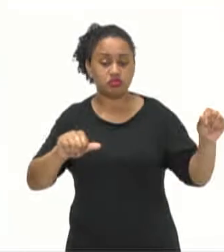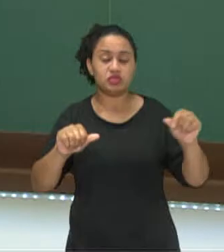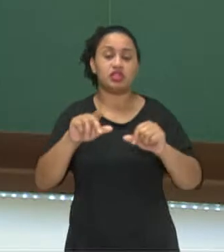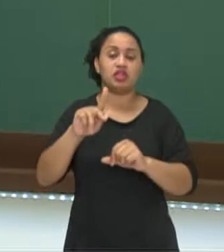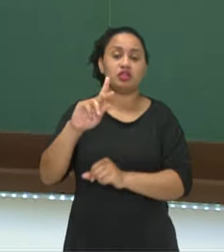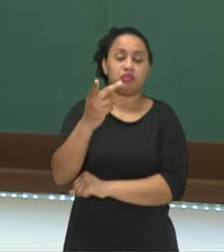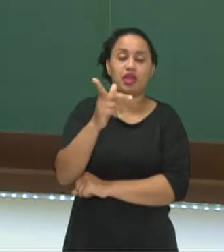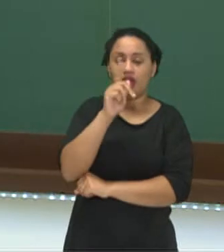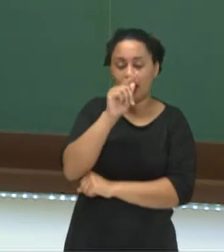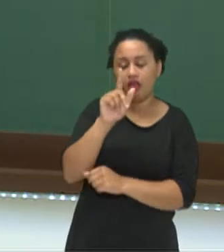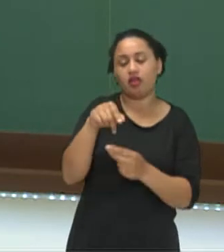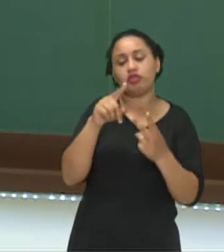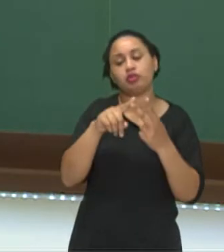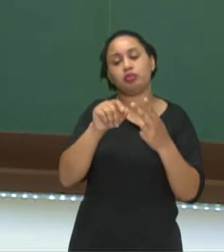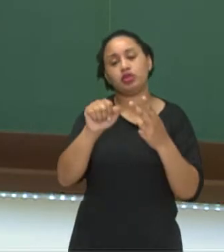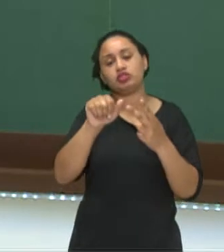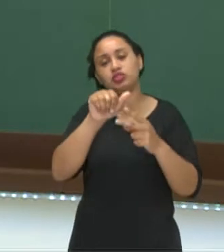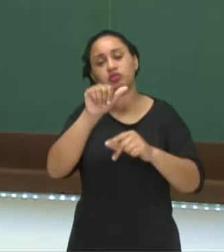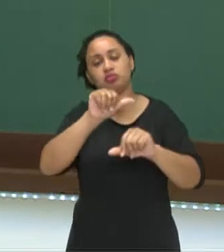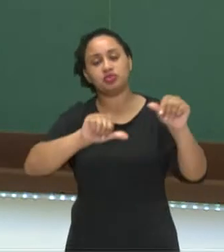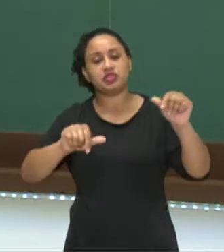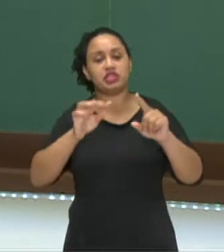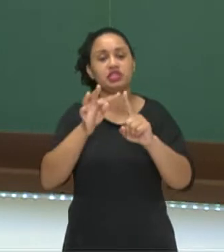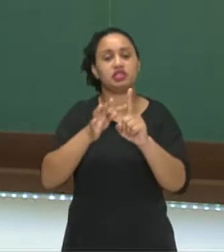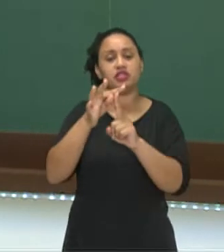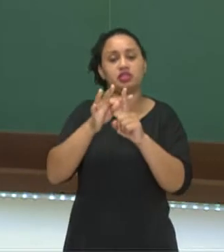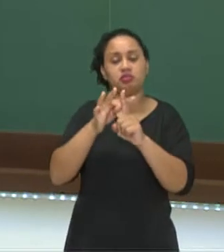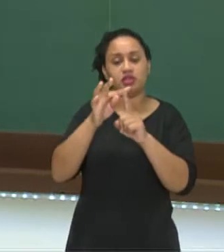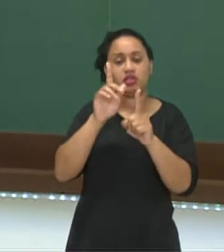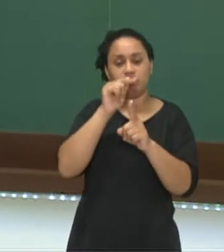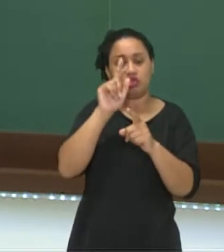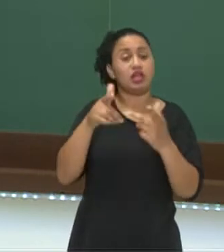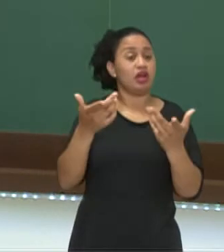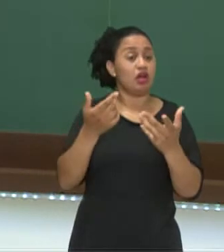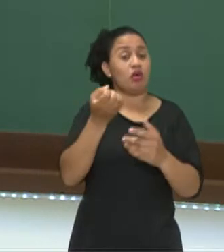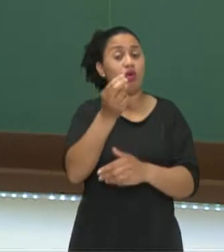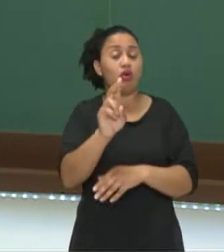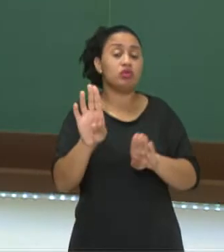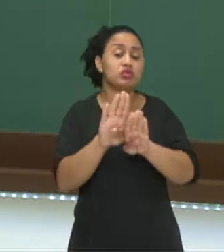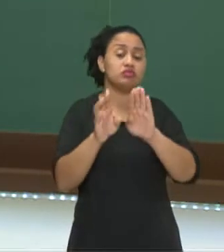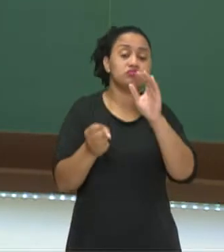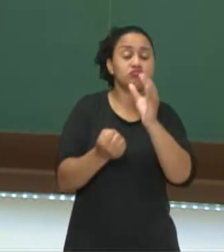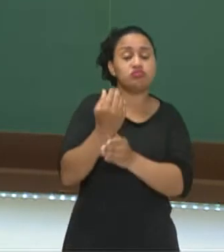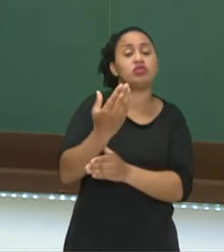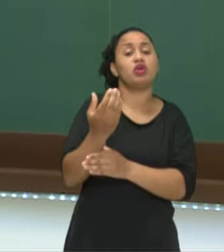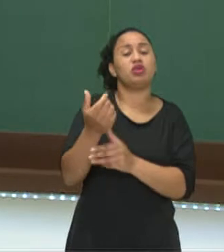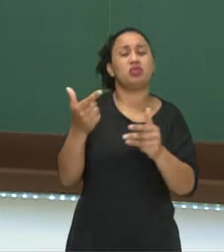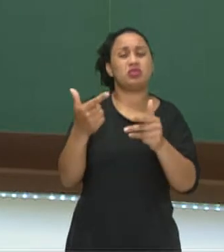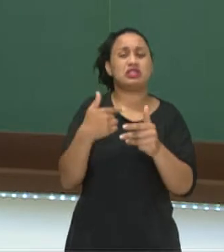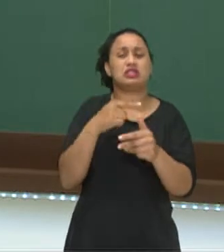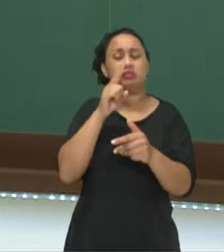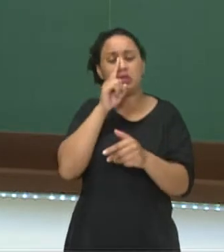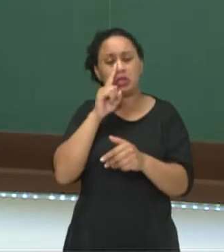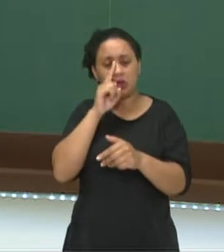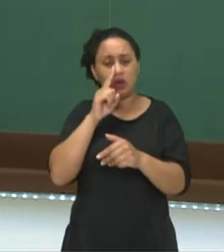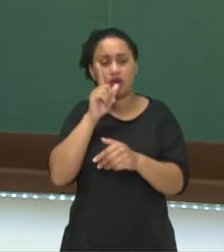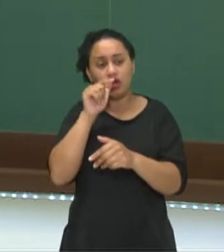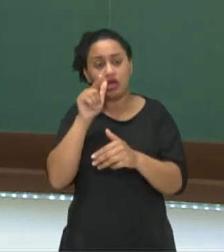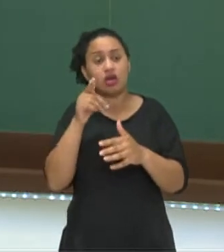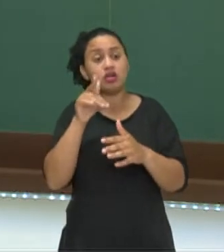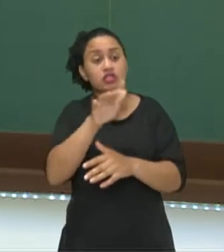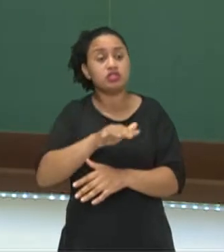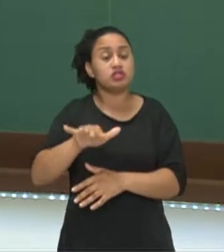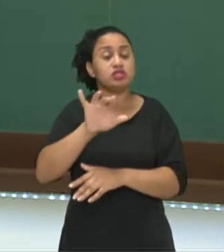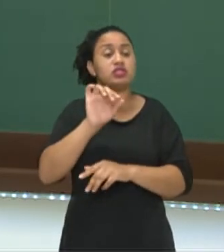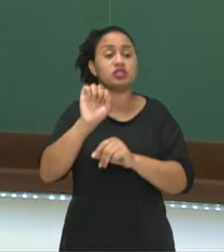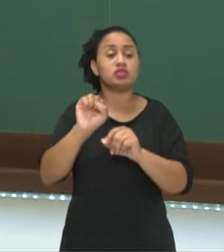pH da água, alteração da temperatura da água, ou o surgimento de algo tóxico, enfim.